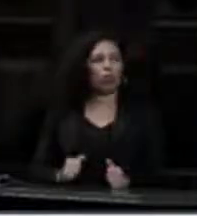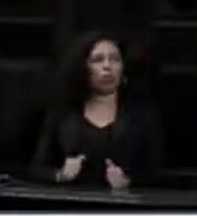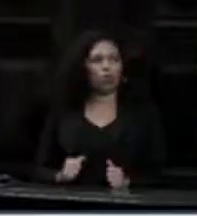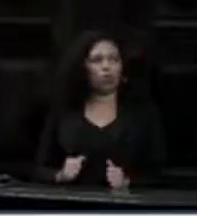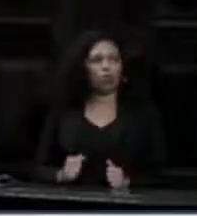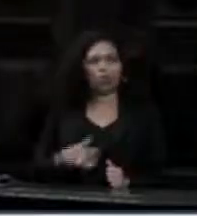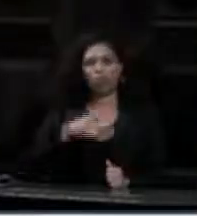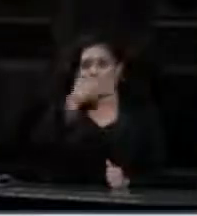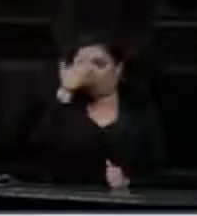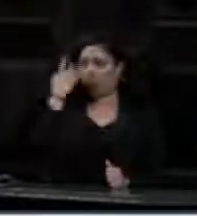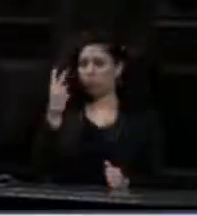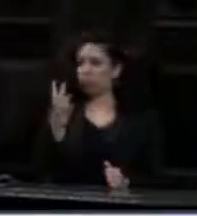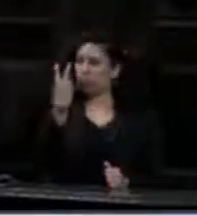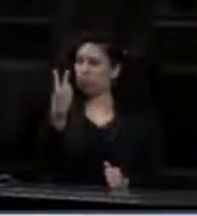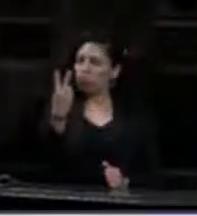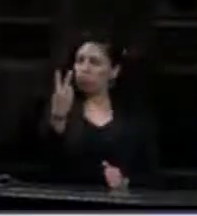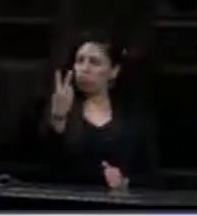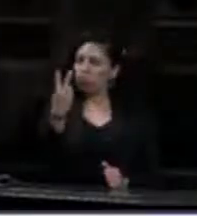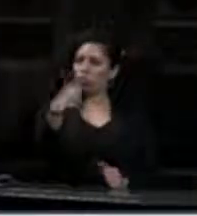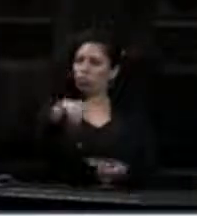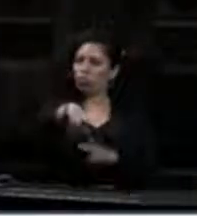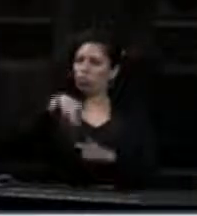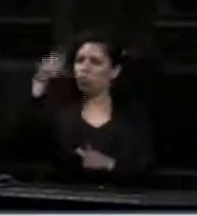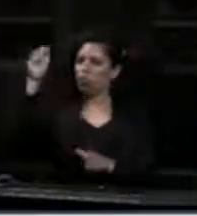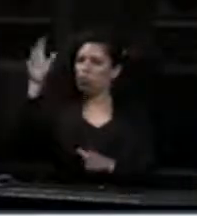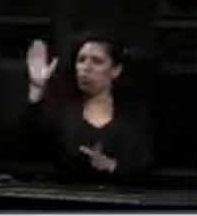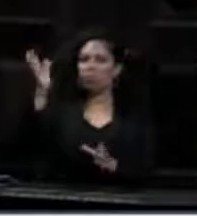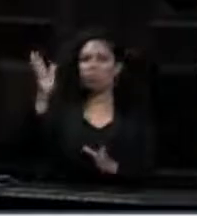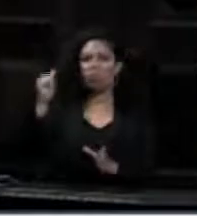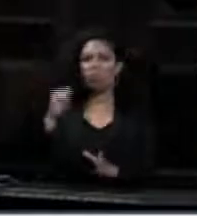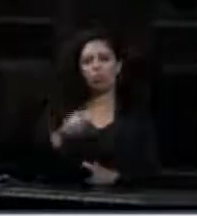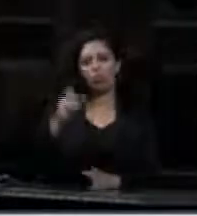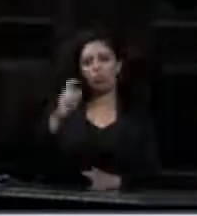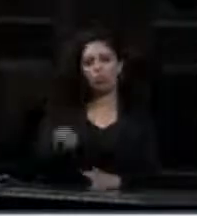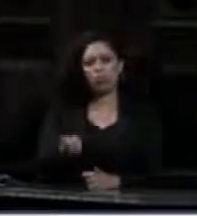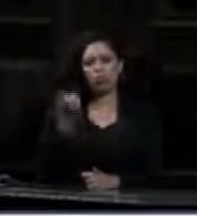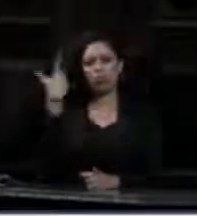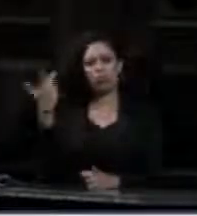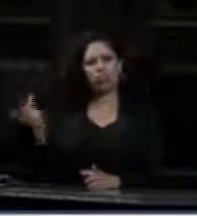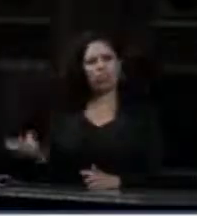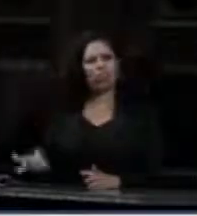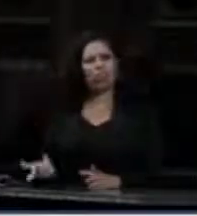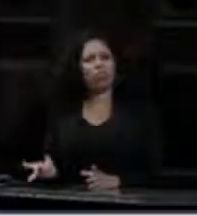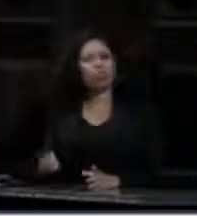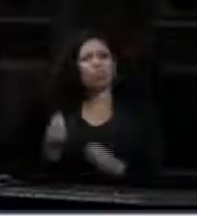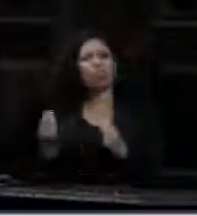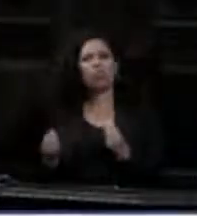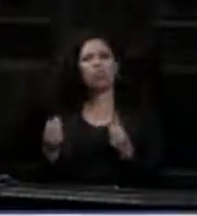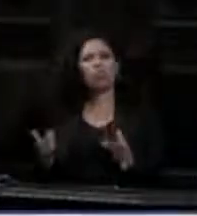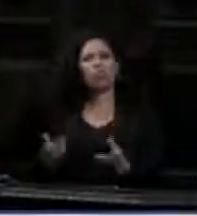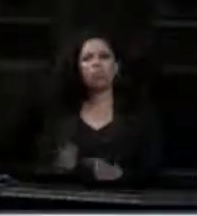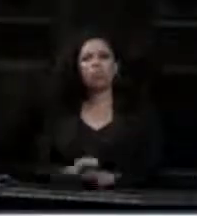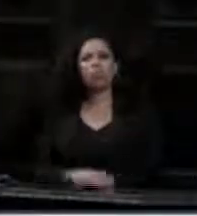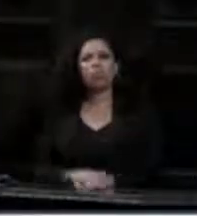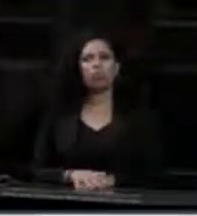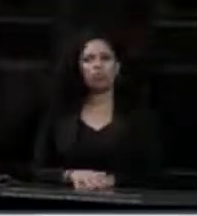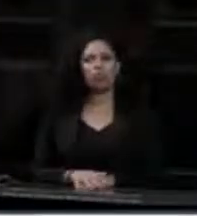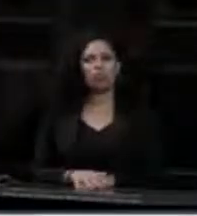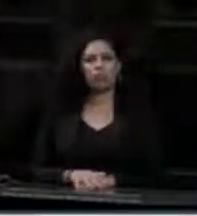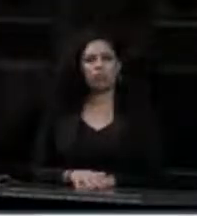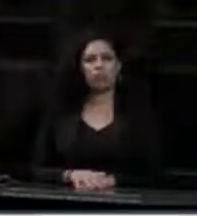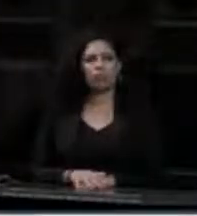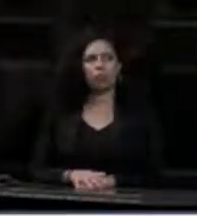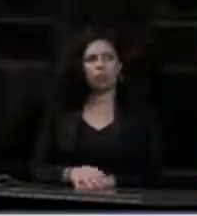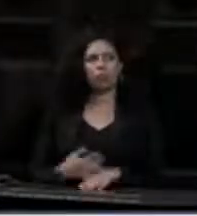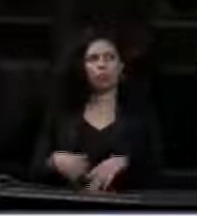pólo já tivessem sido devidamente descartados como